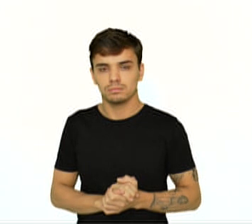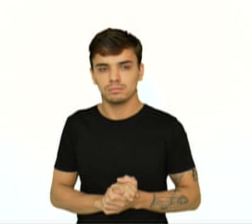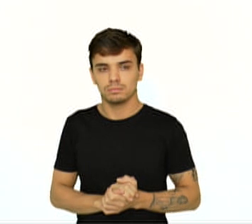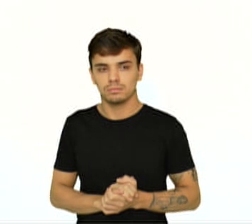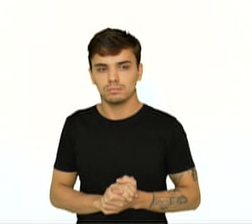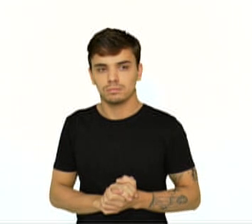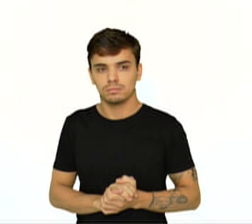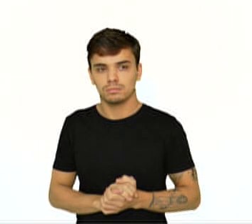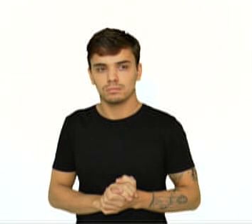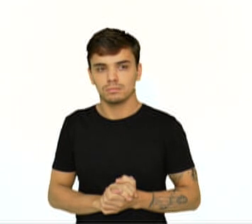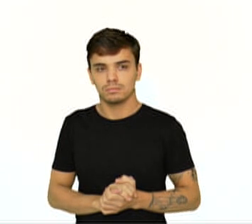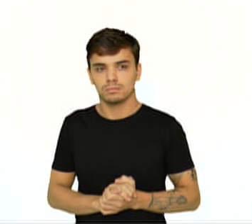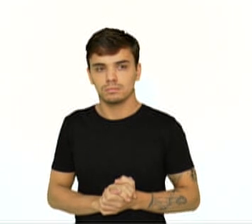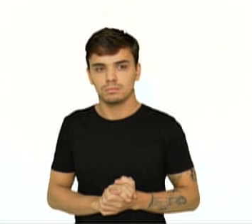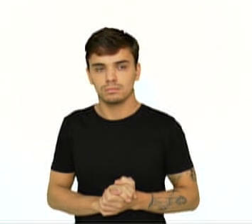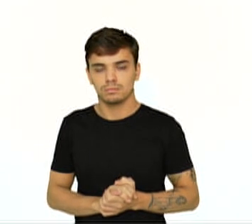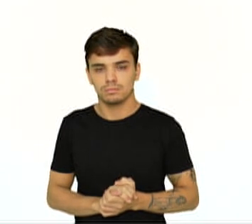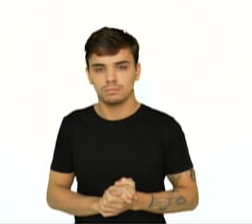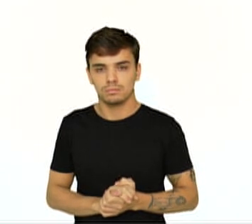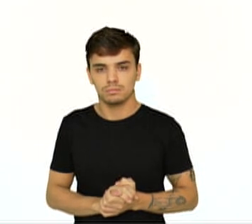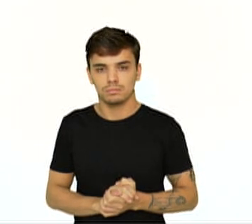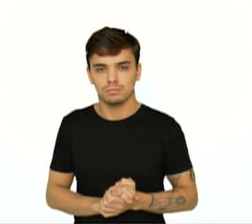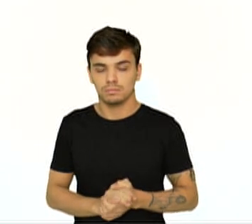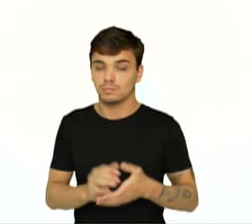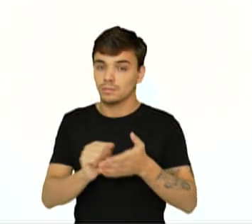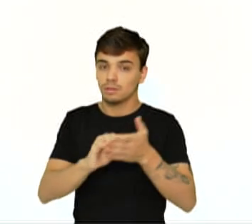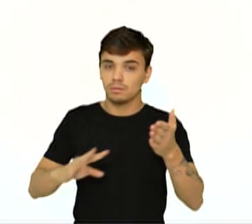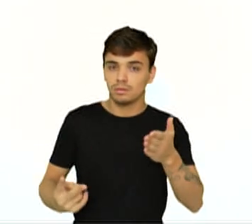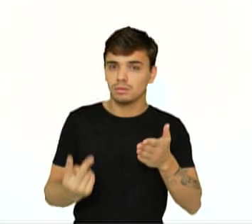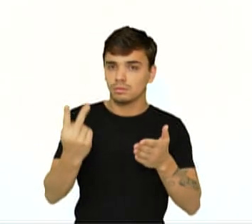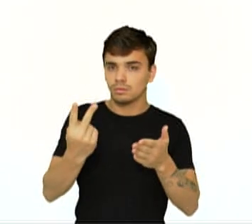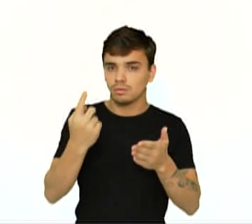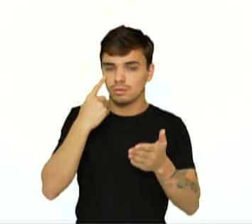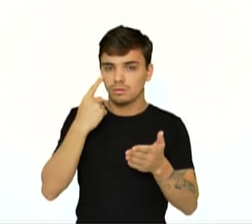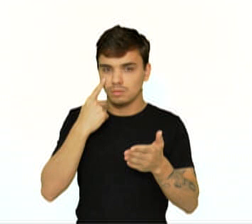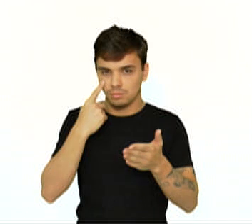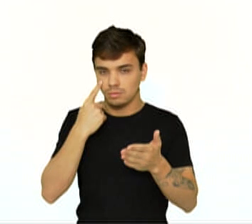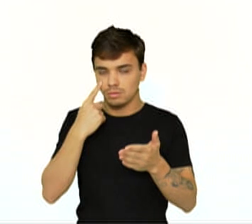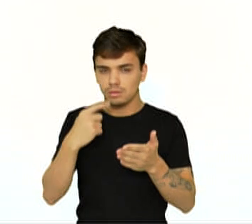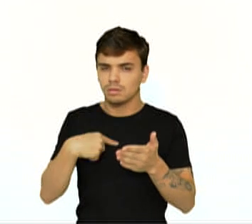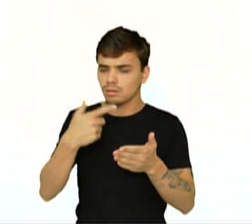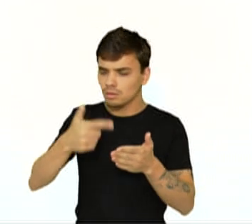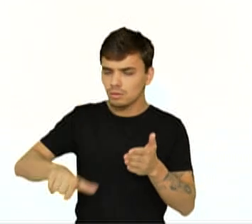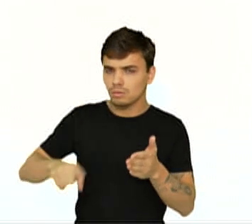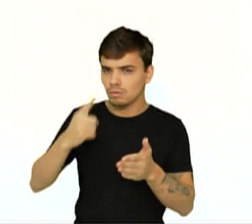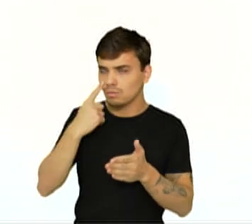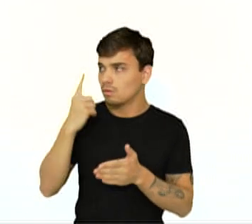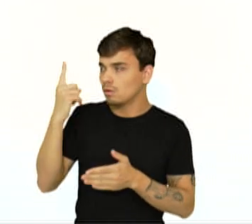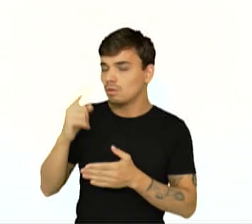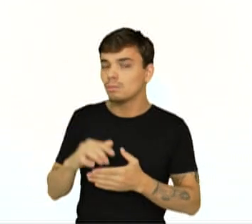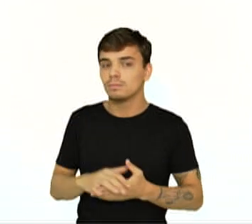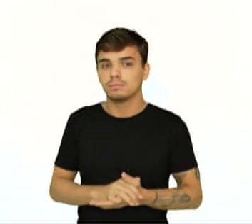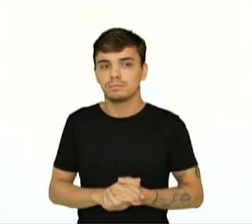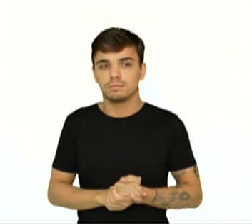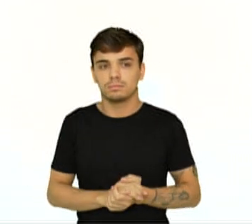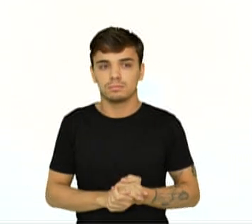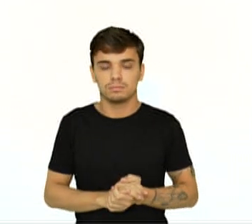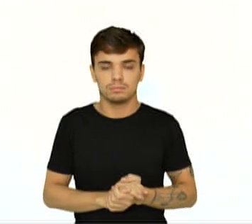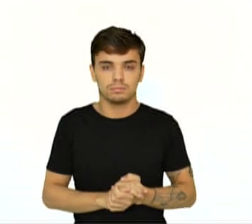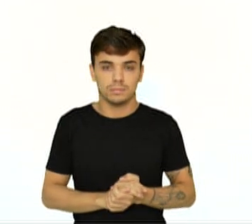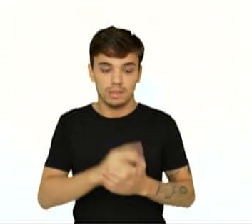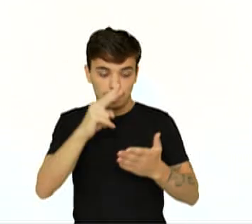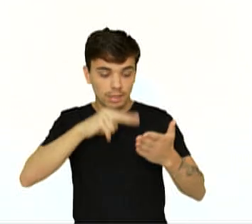no estúpida. La actividad 2. Lea una vez más la tira de Mafalda e descreve com